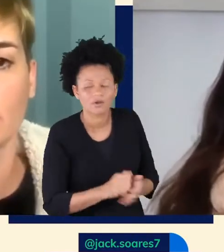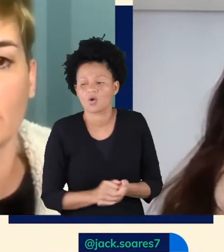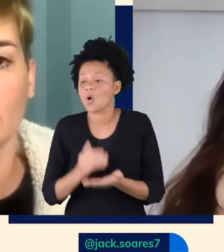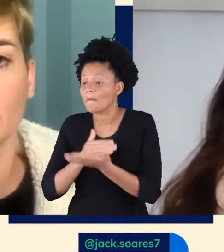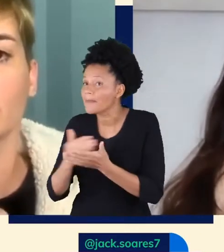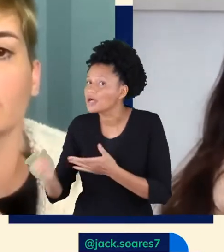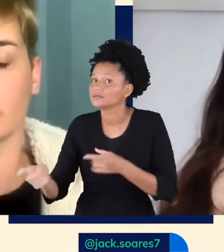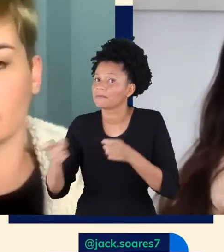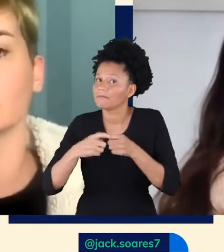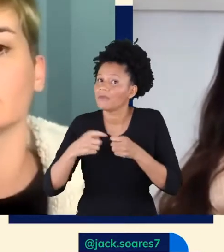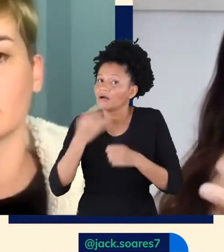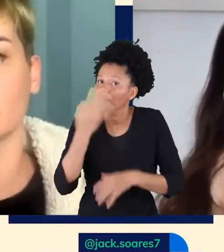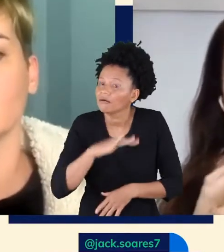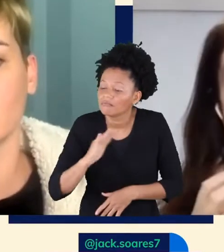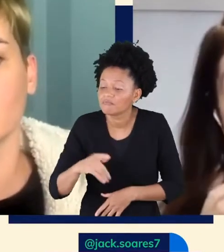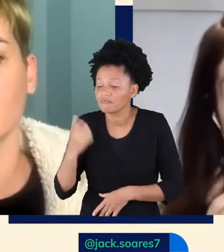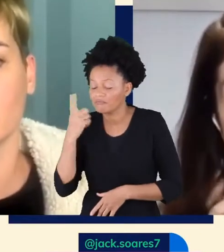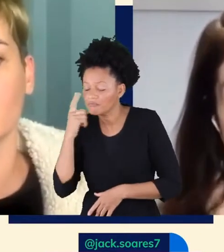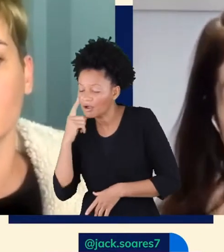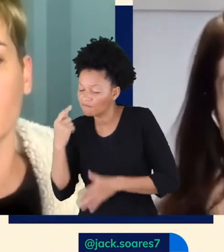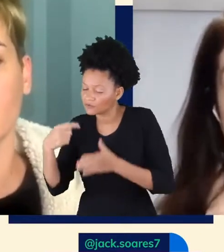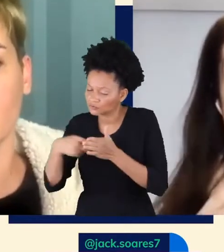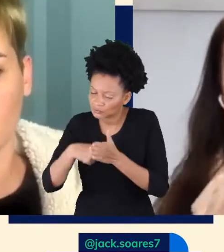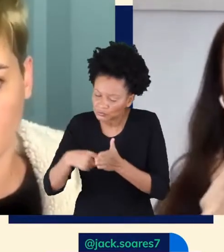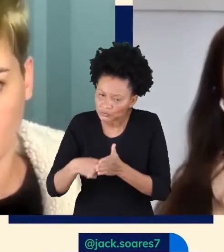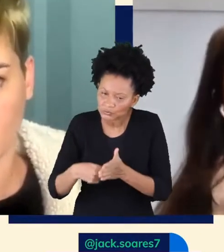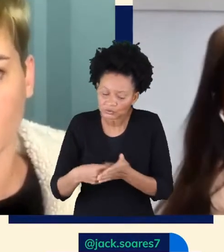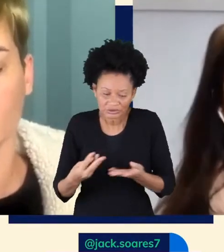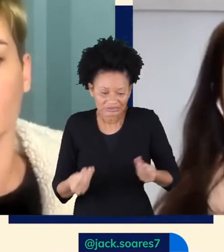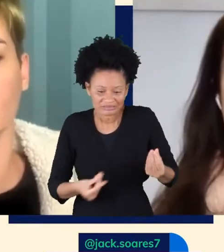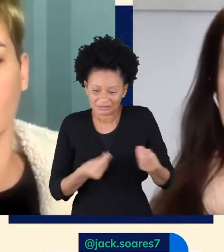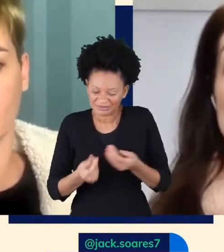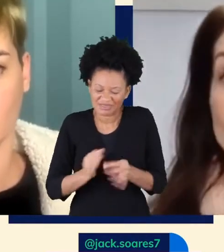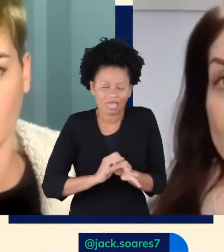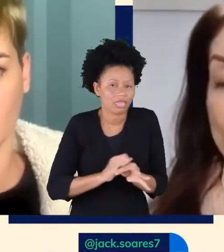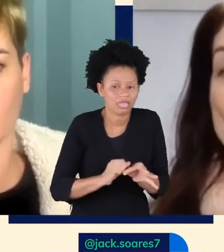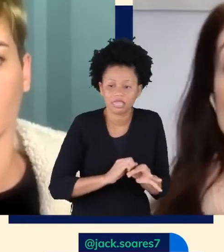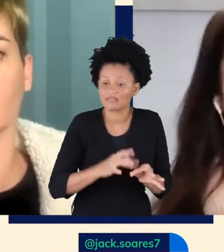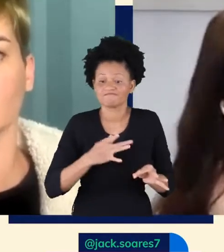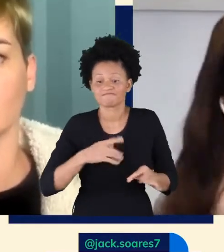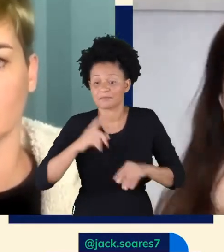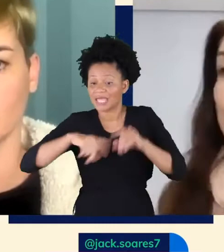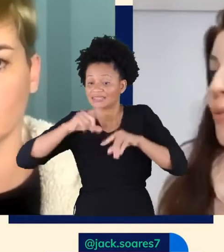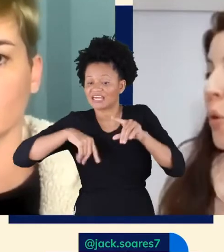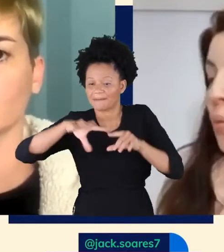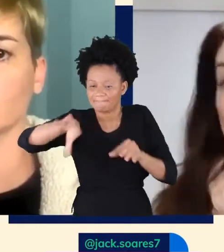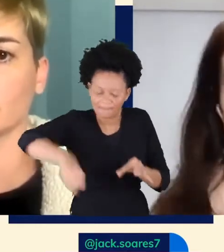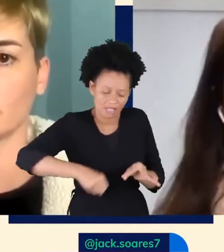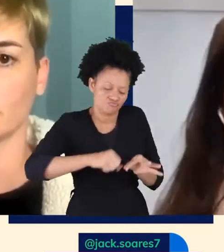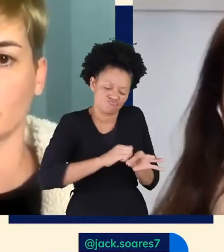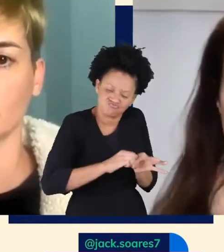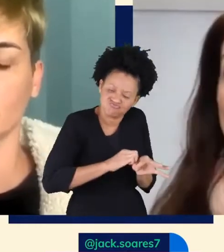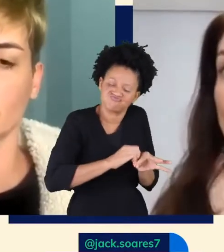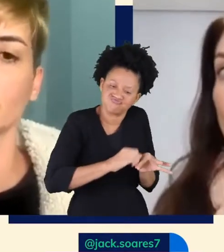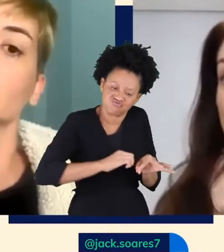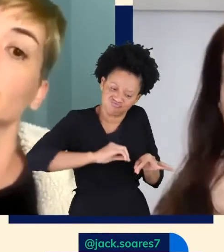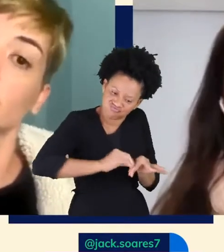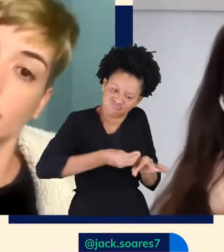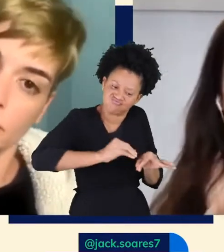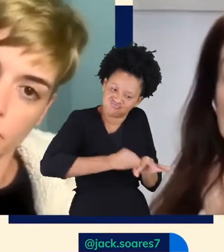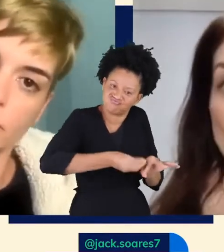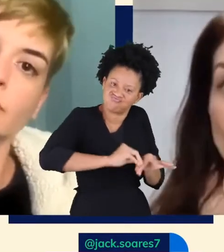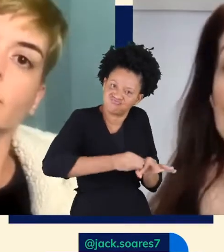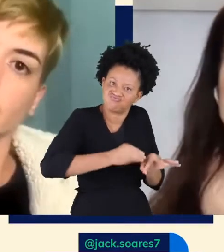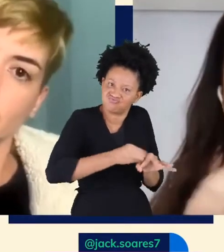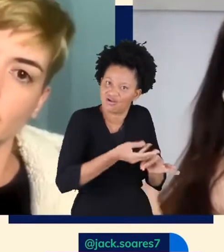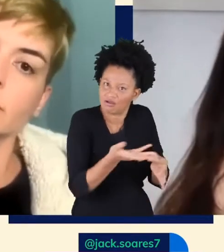pelo pediatra, tá? Para ver se não machucou, para ver até se é uma coceira muito intensa e foi o único jeito que ela ou